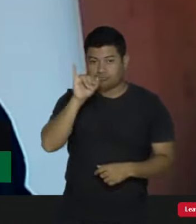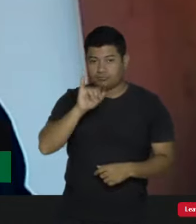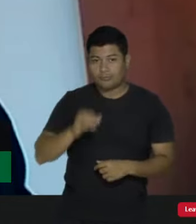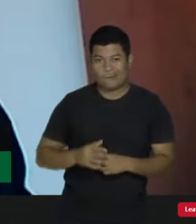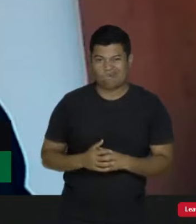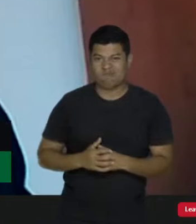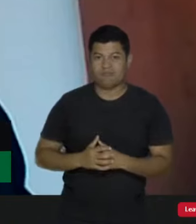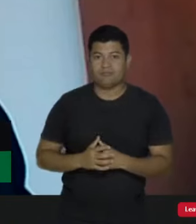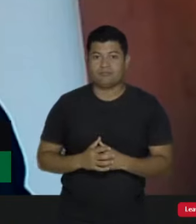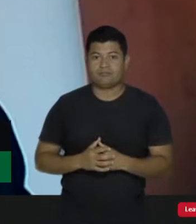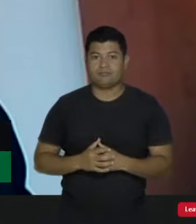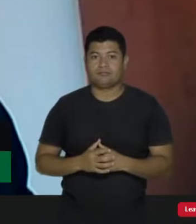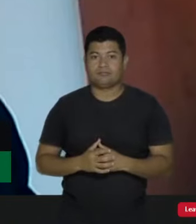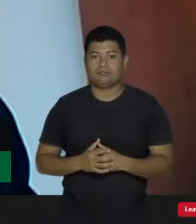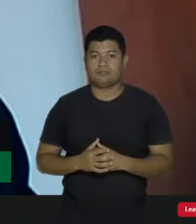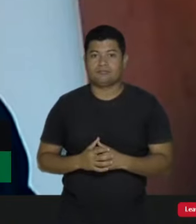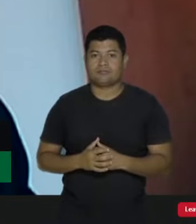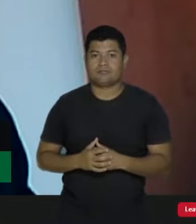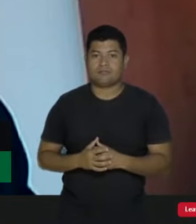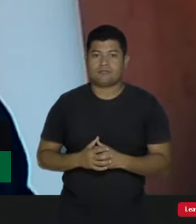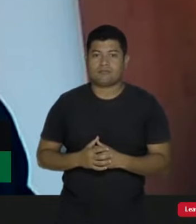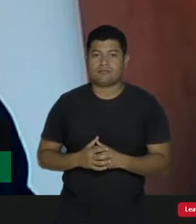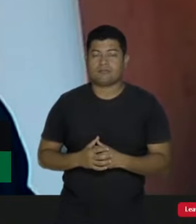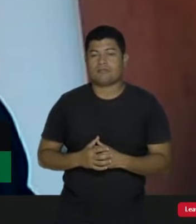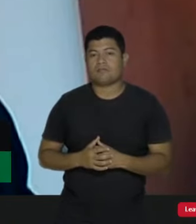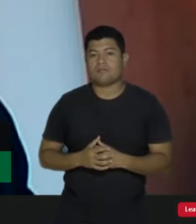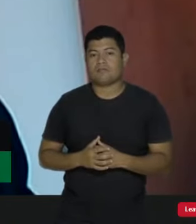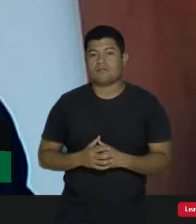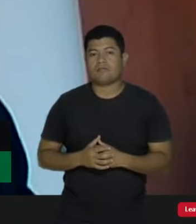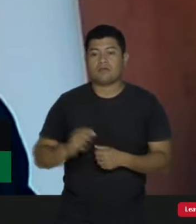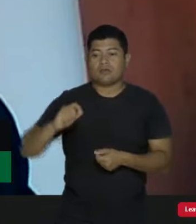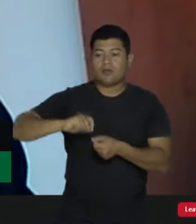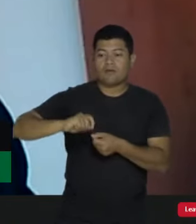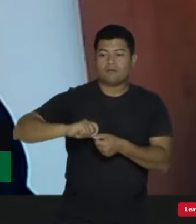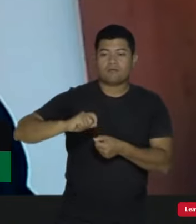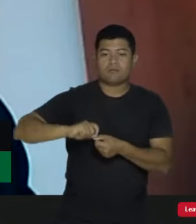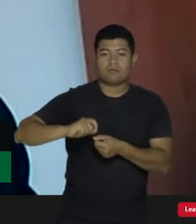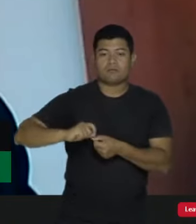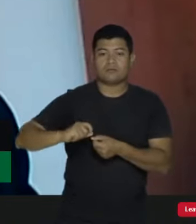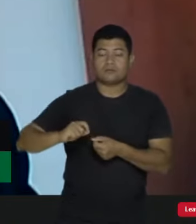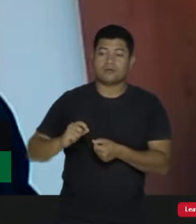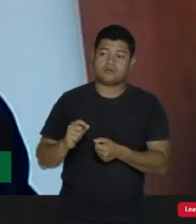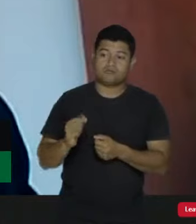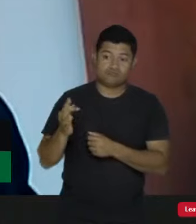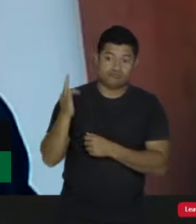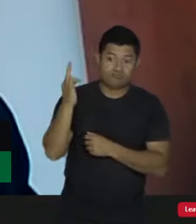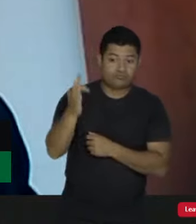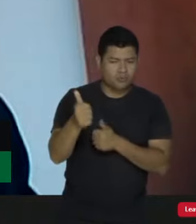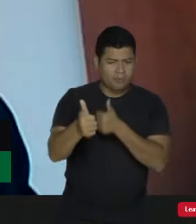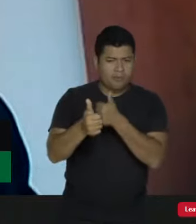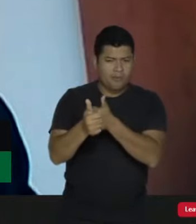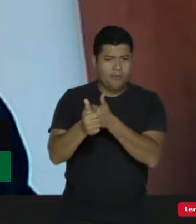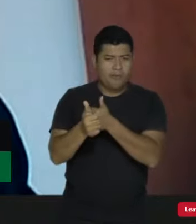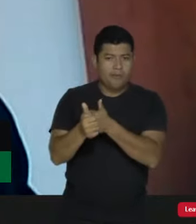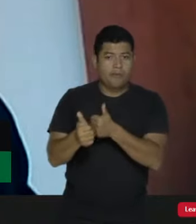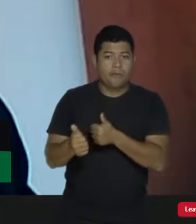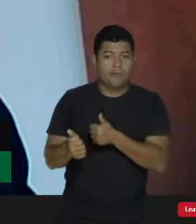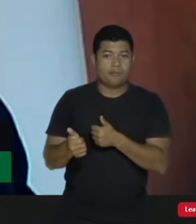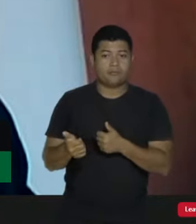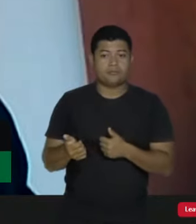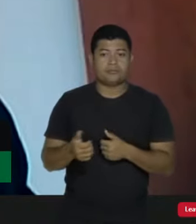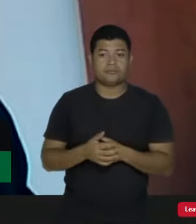Consiglio Regionale della Calabria, foi de fazermos em breve um